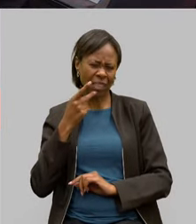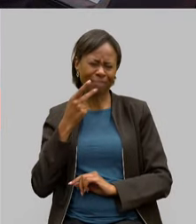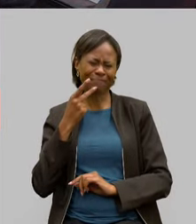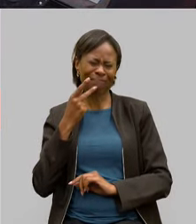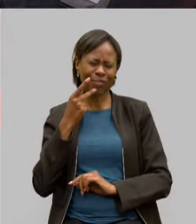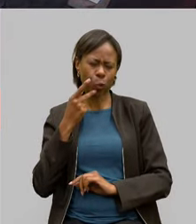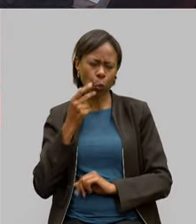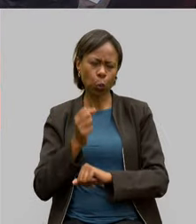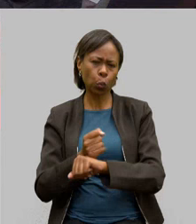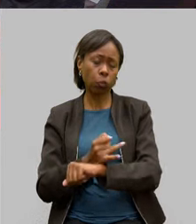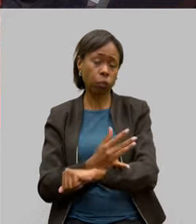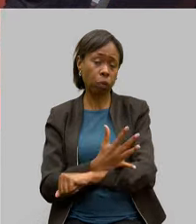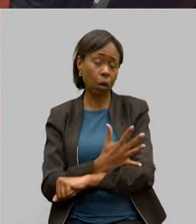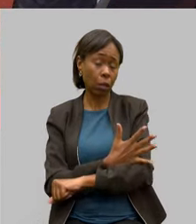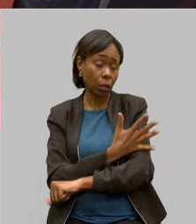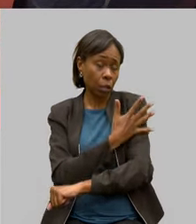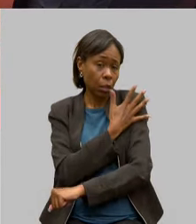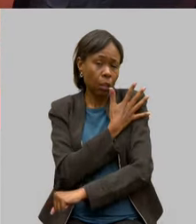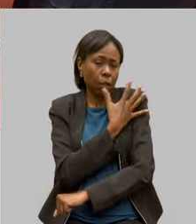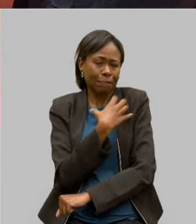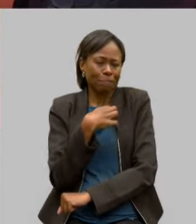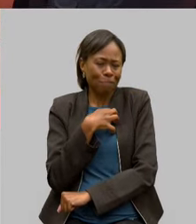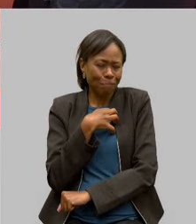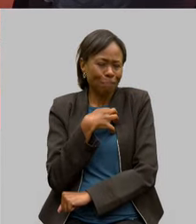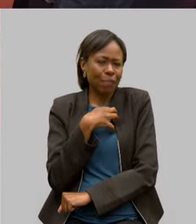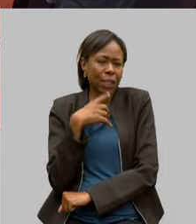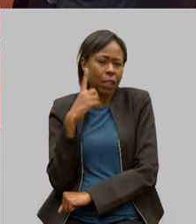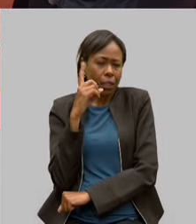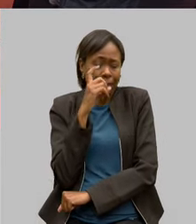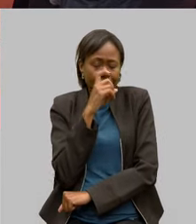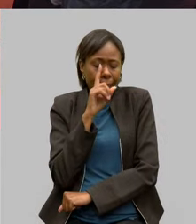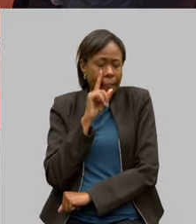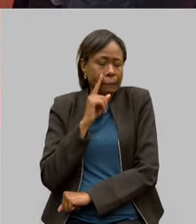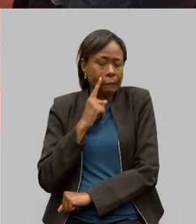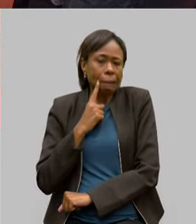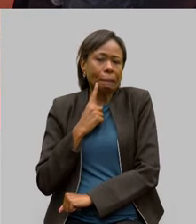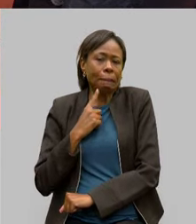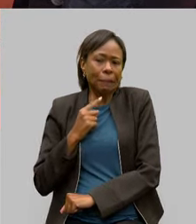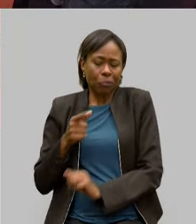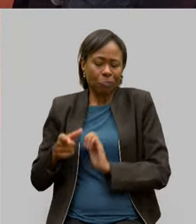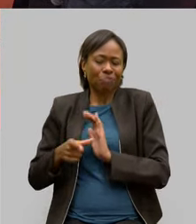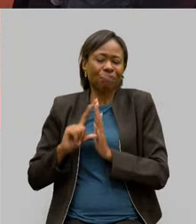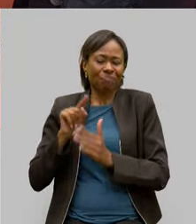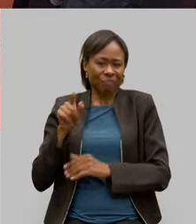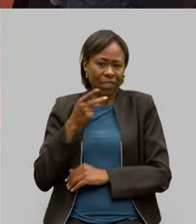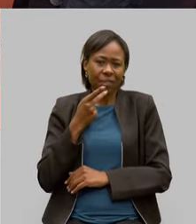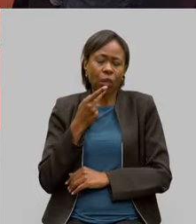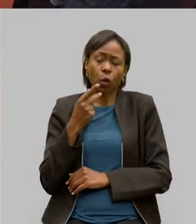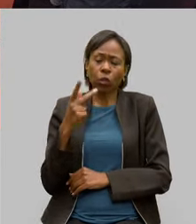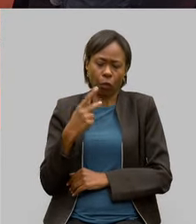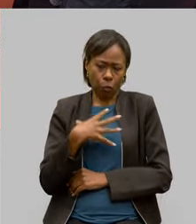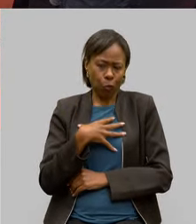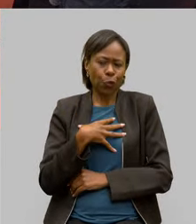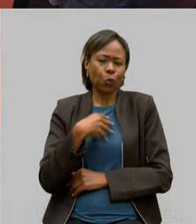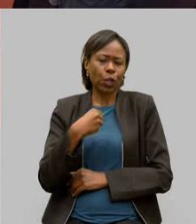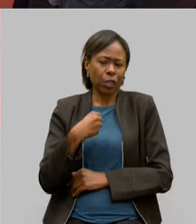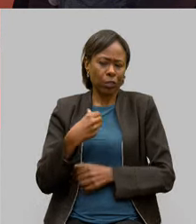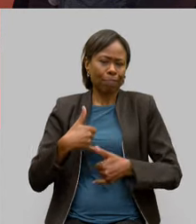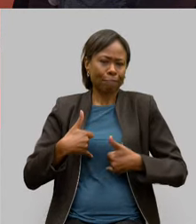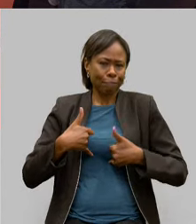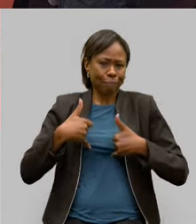segurar o choro na hora que a senhora tava falando tenho certeza que o Samuel tá muito orgulhoso de você onde quer que ele